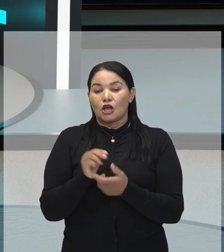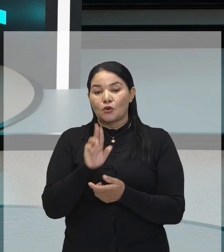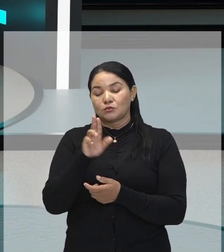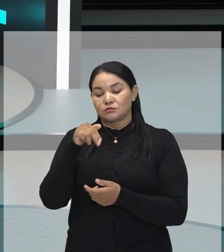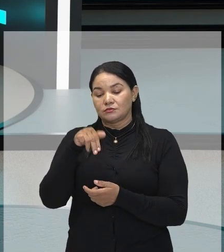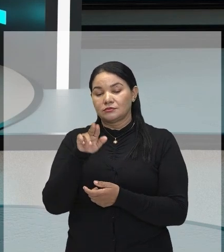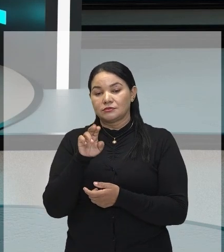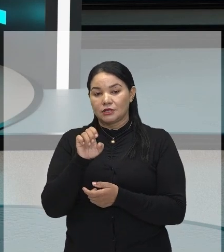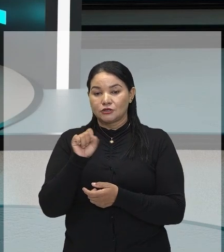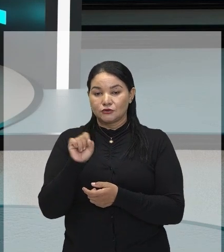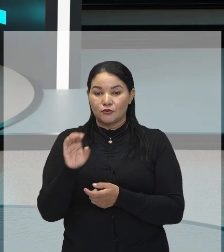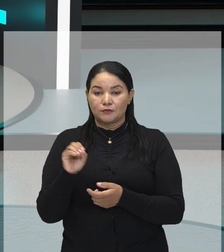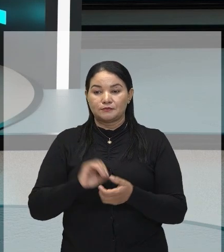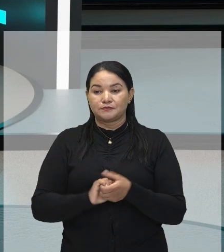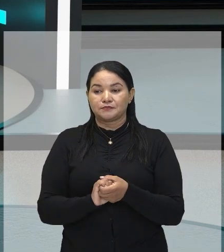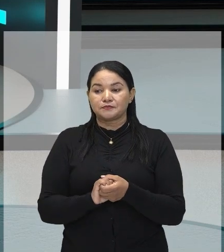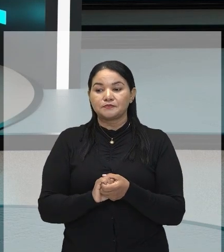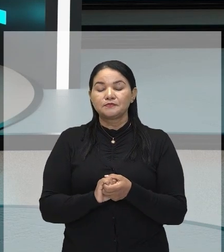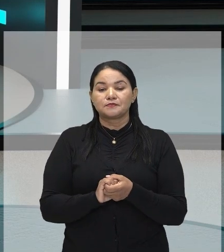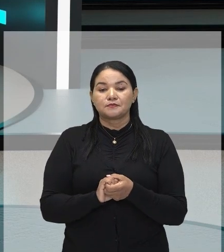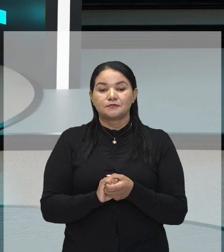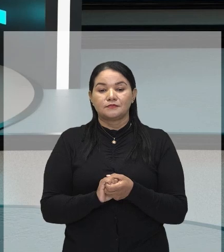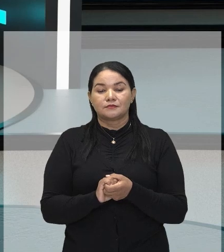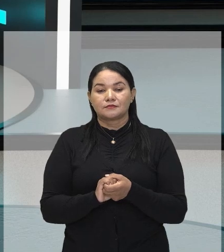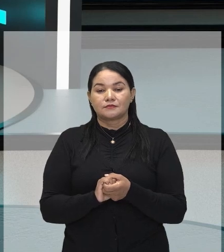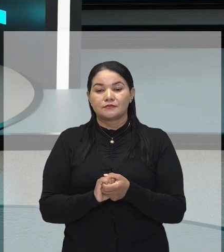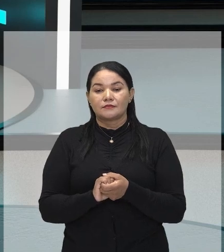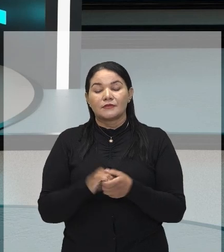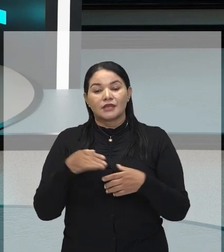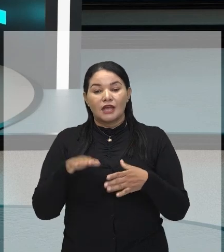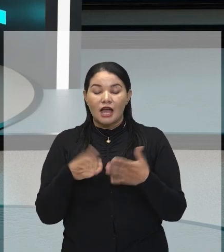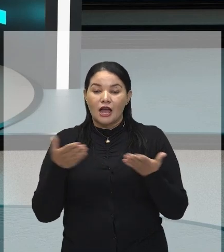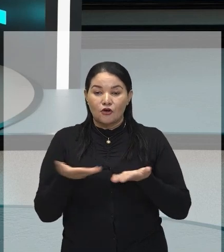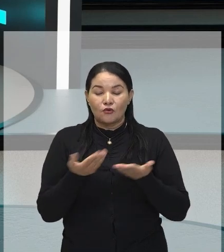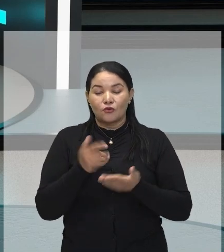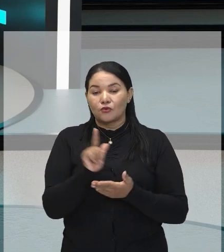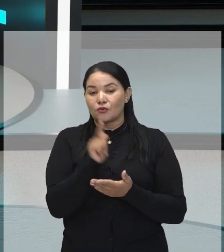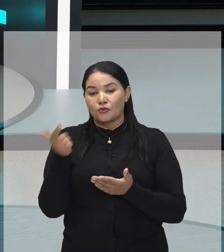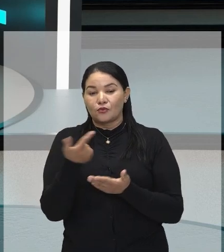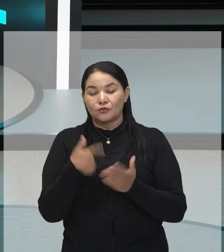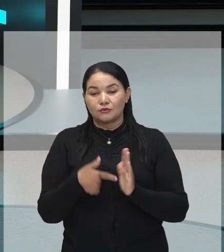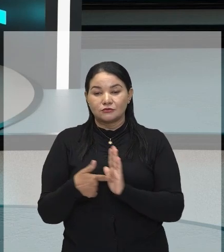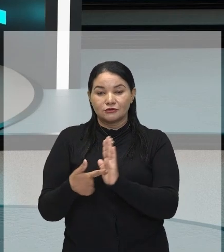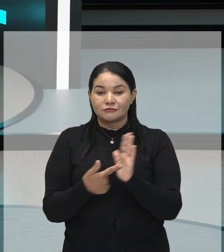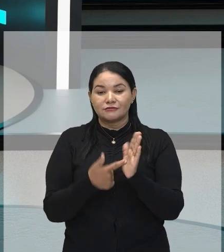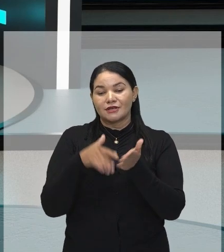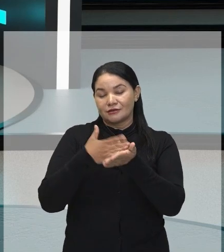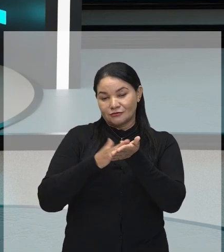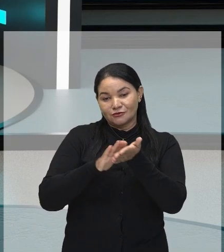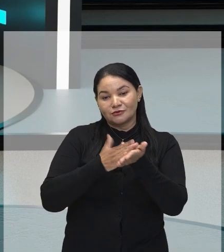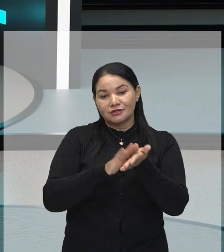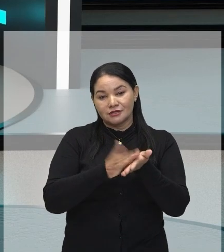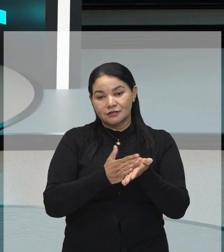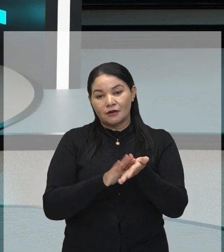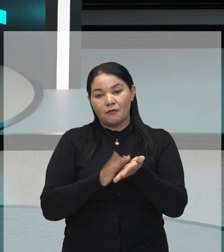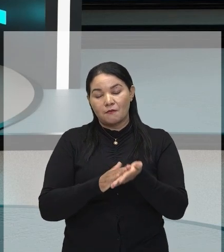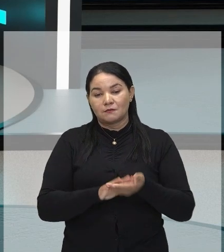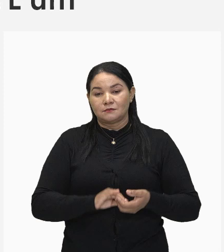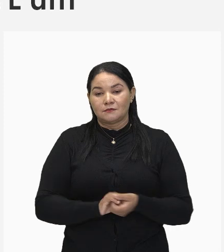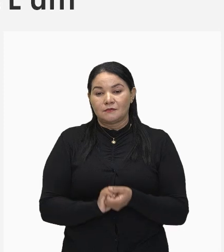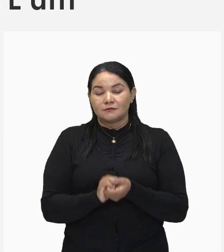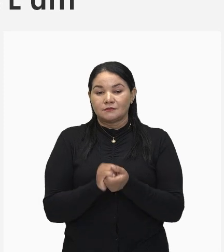E agora vamos mostrar uma outra dança para vocês, que é o samba, lá no Rio de Janeiro, também na